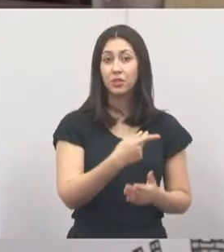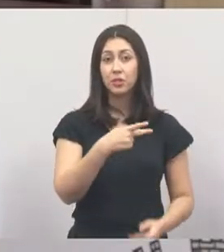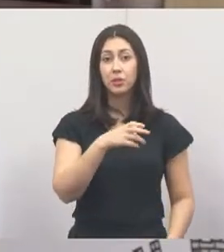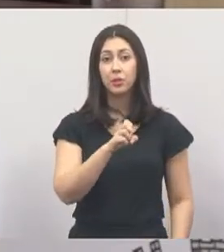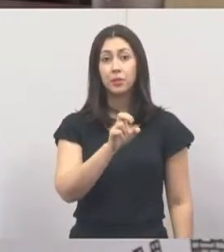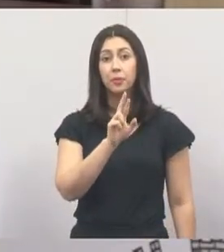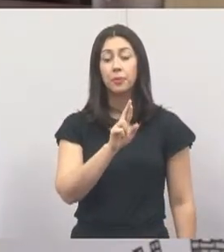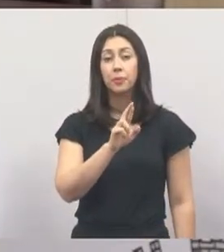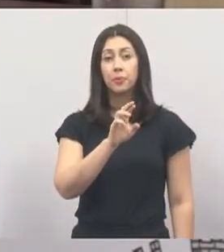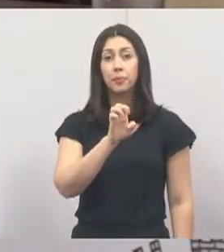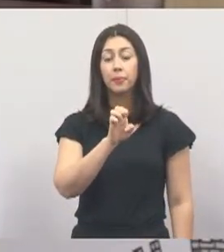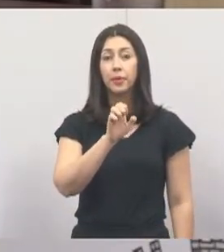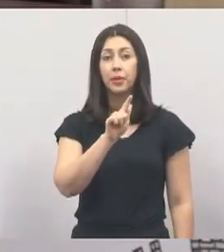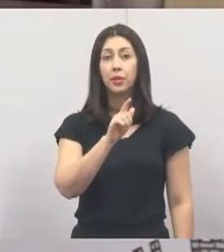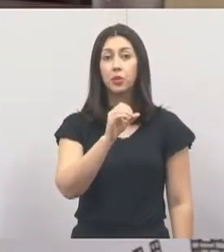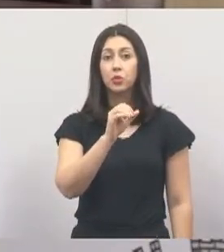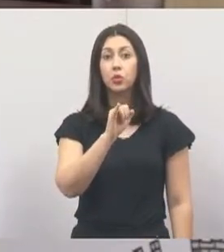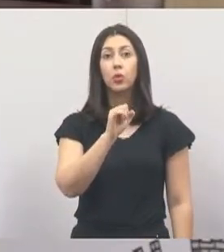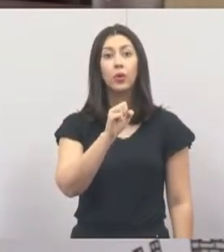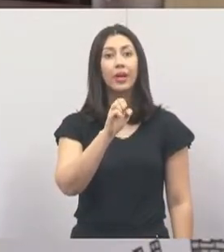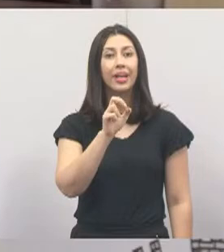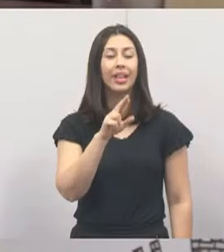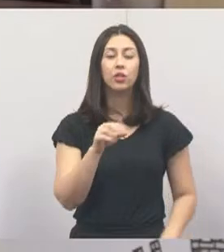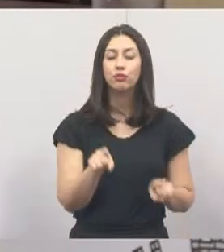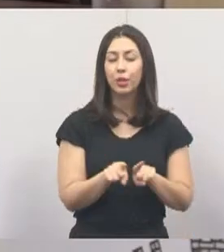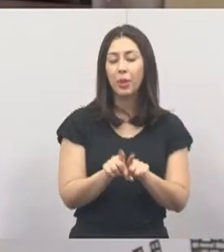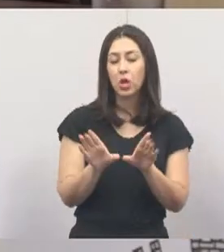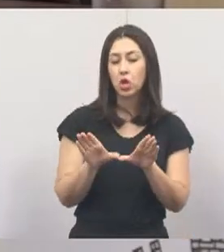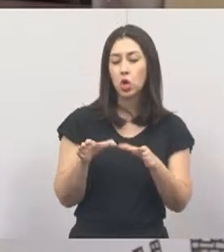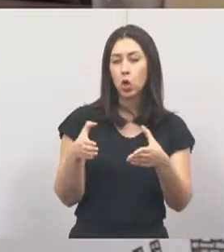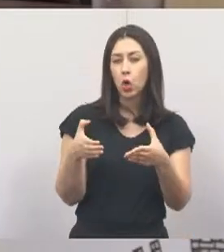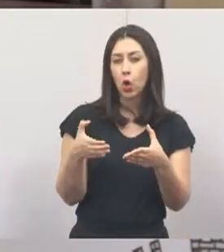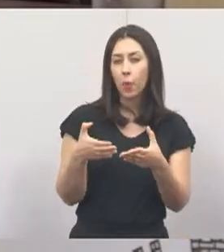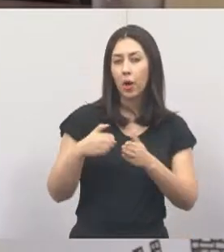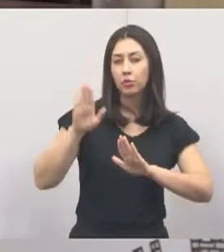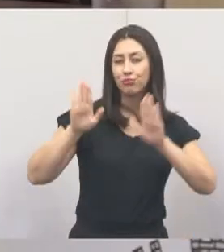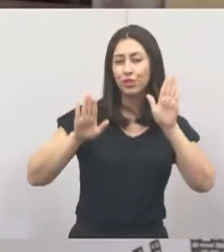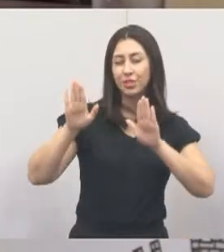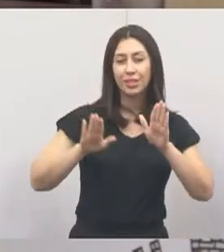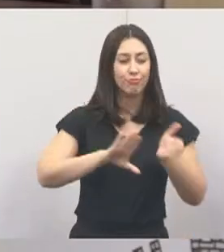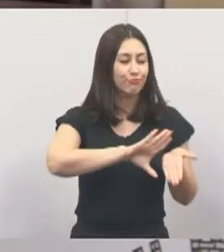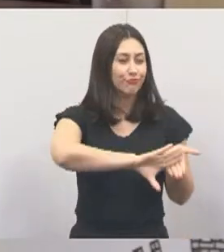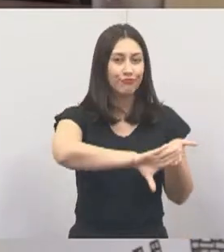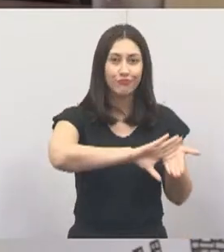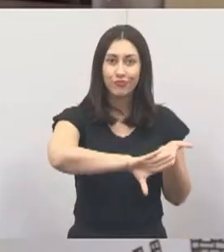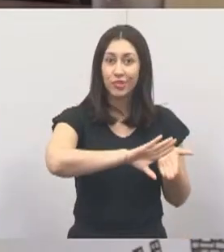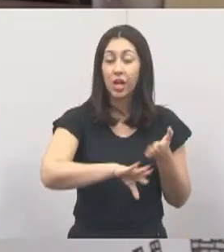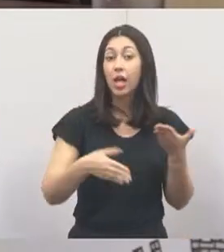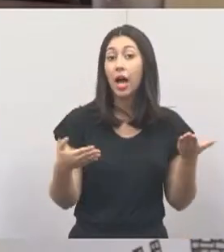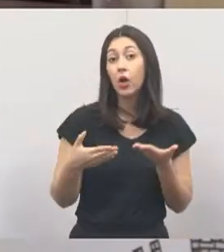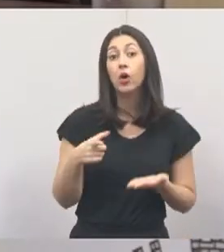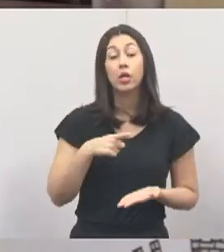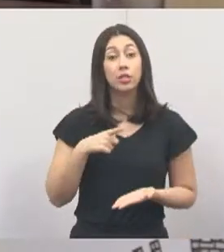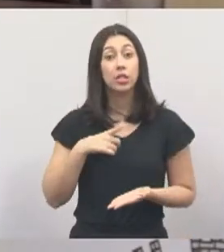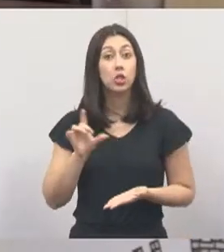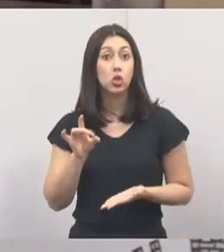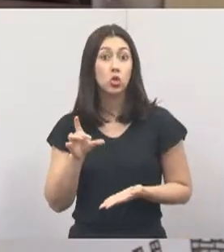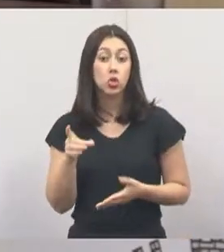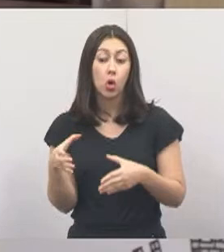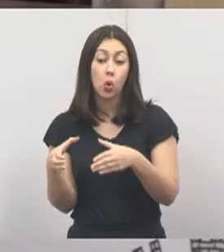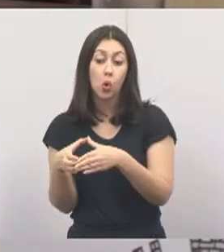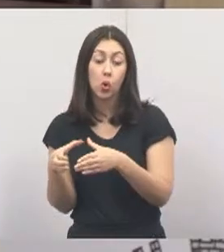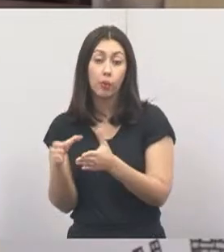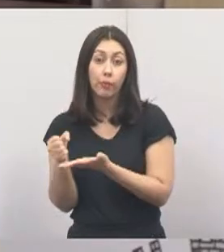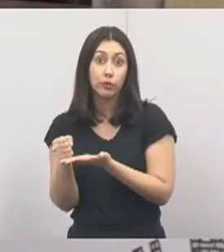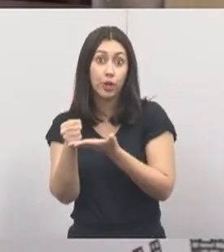pregoeiro e de comissão de licitações e redefinida a de equipe de apoio do pregão,